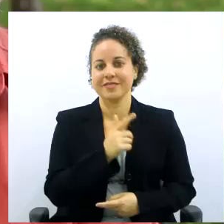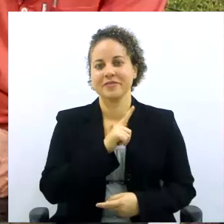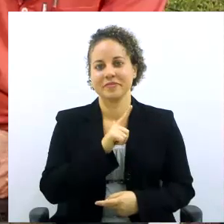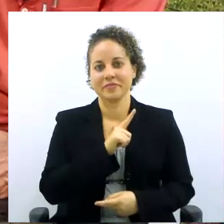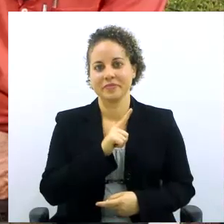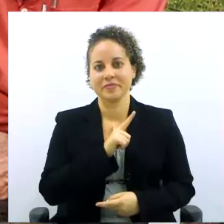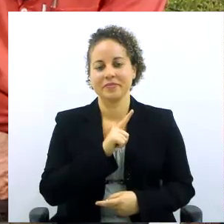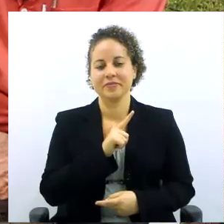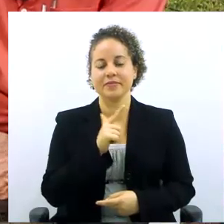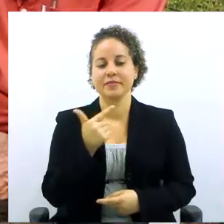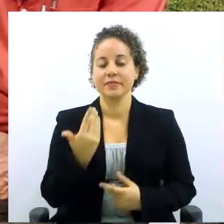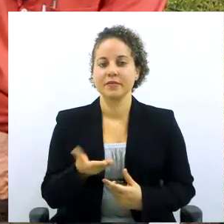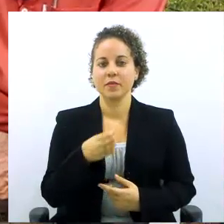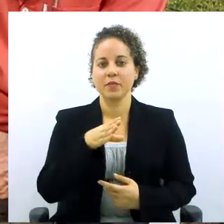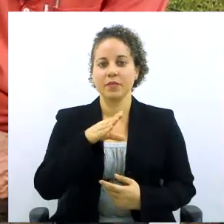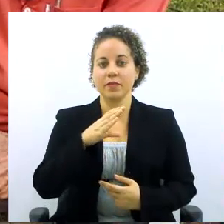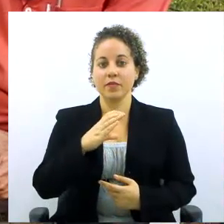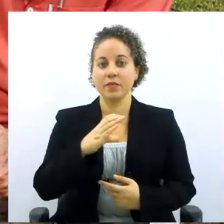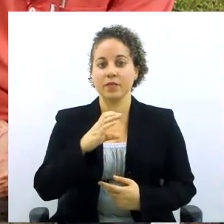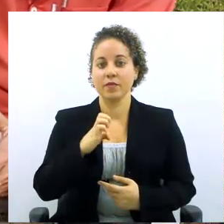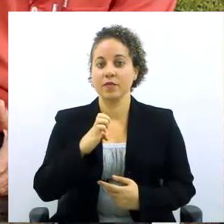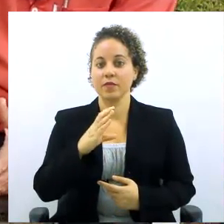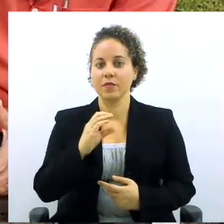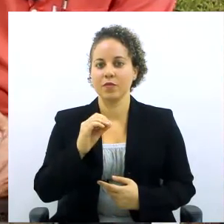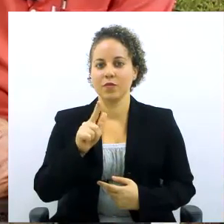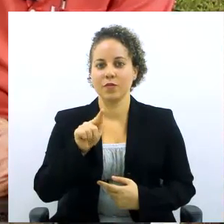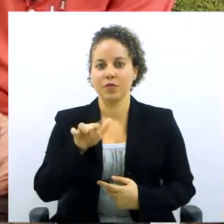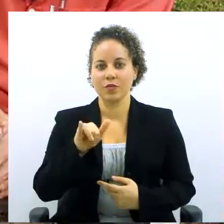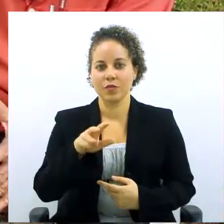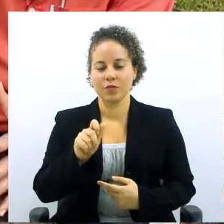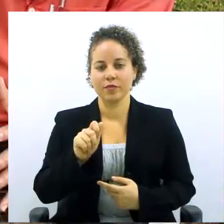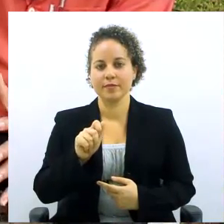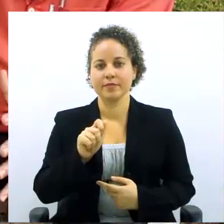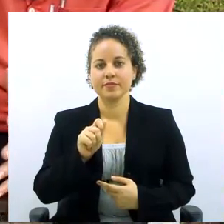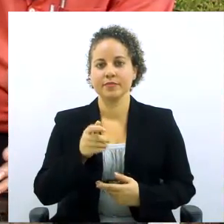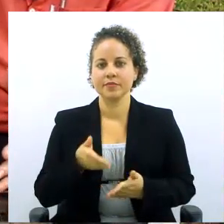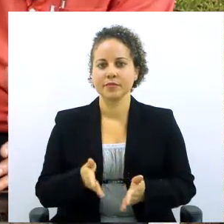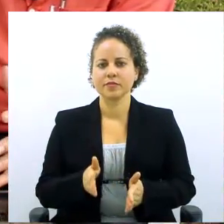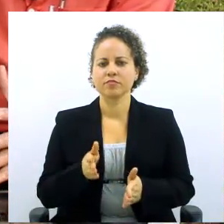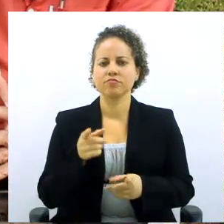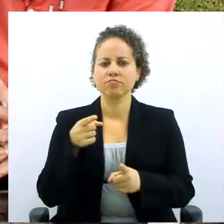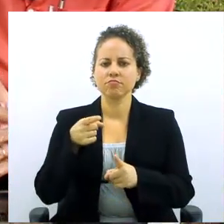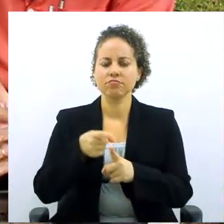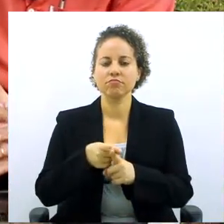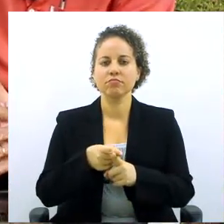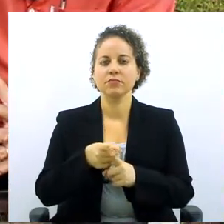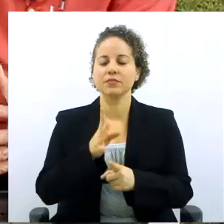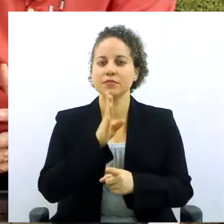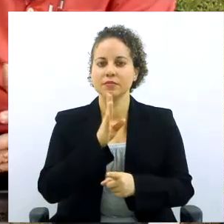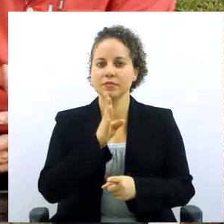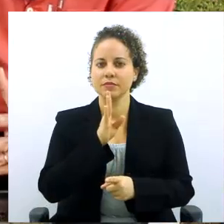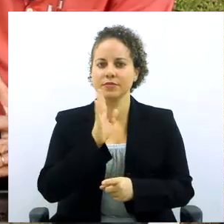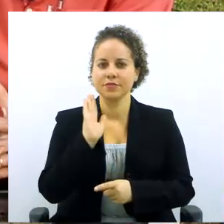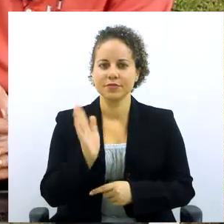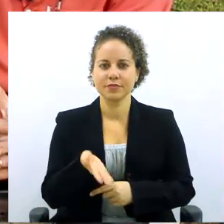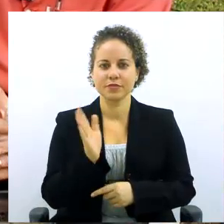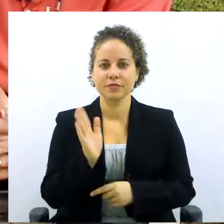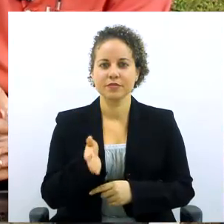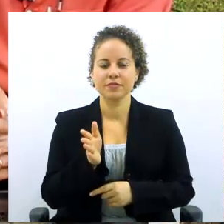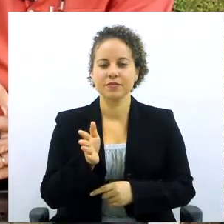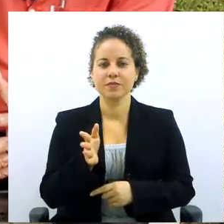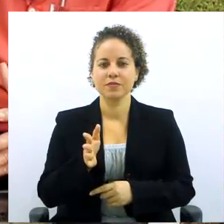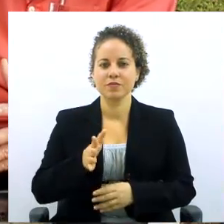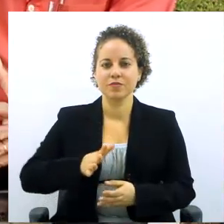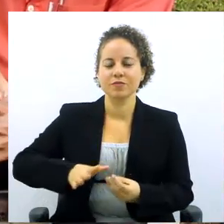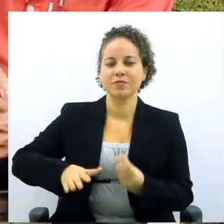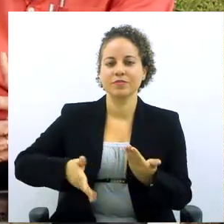essa ecologia, né, ela já nasceu focada em conhecer as relações, né,